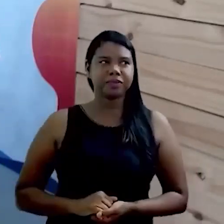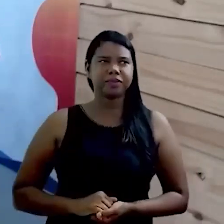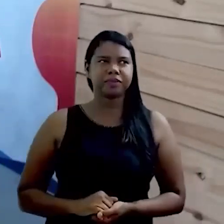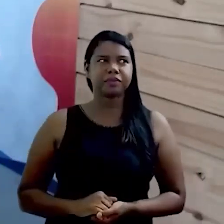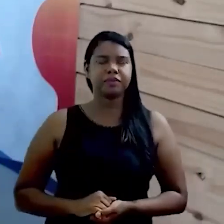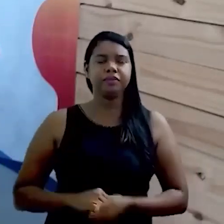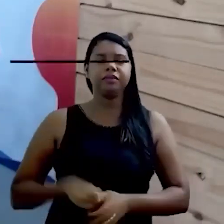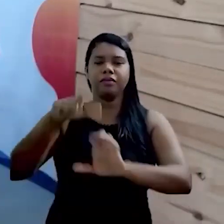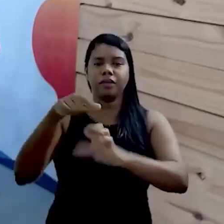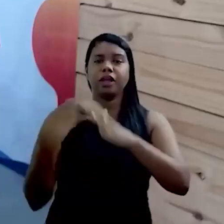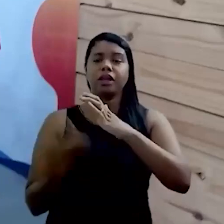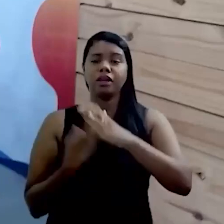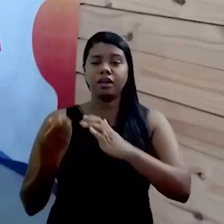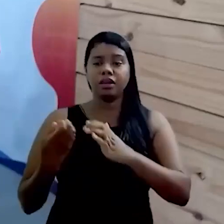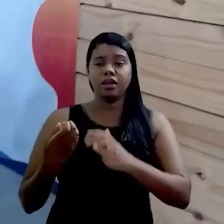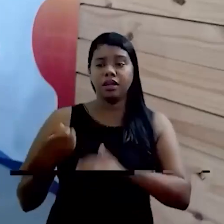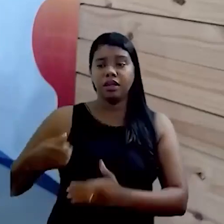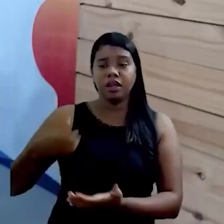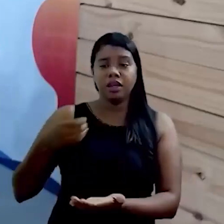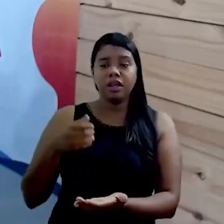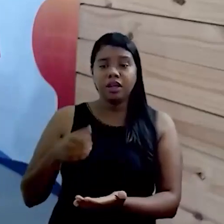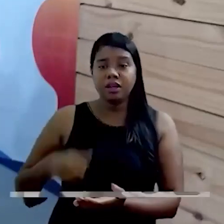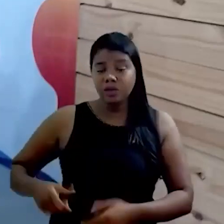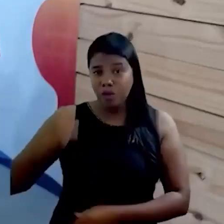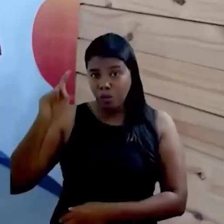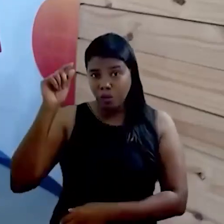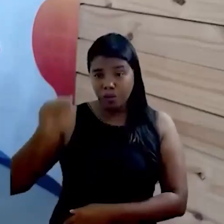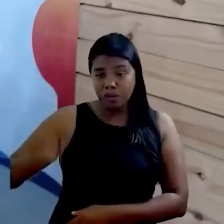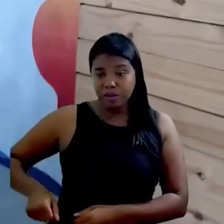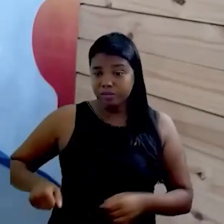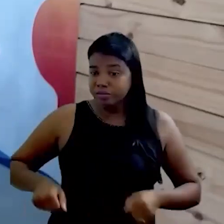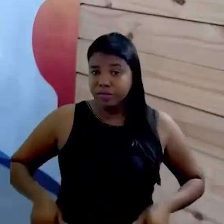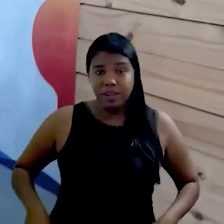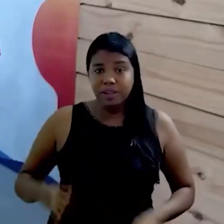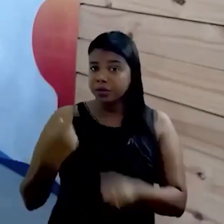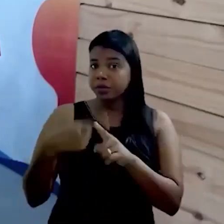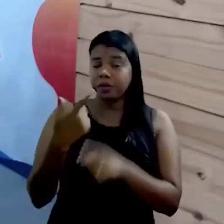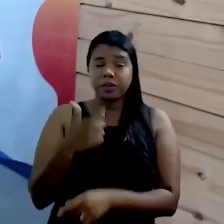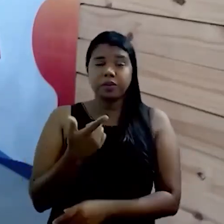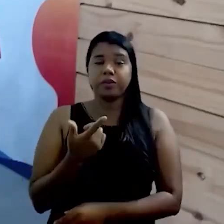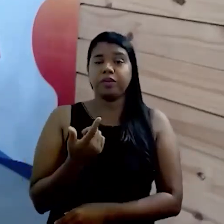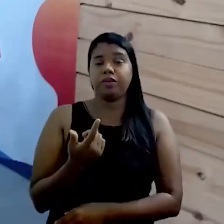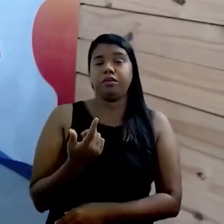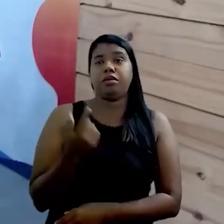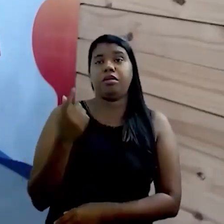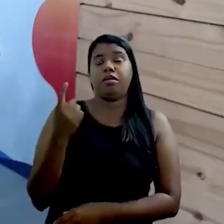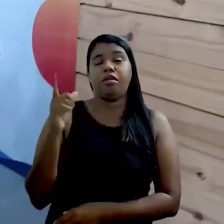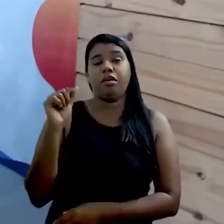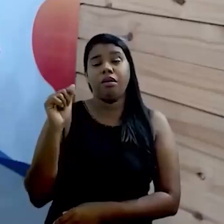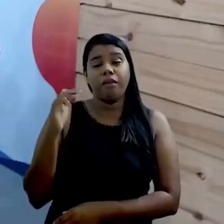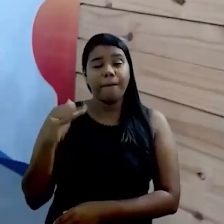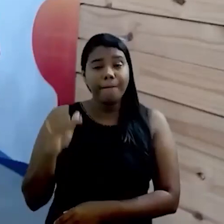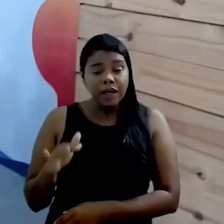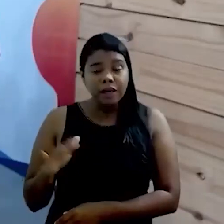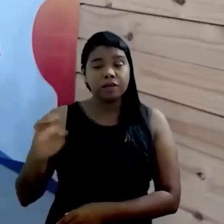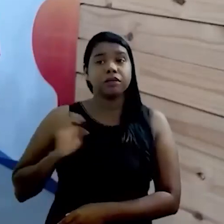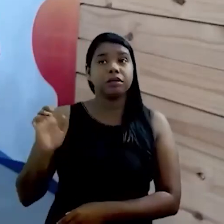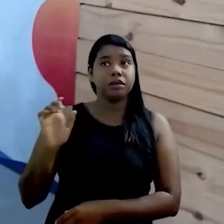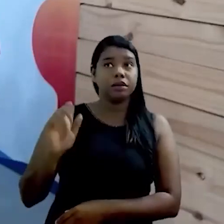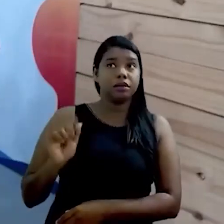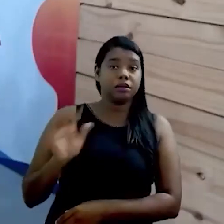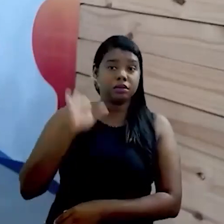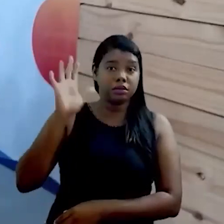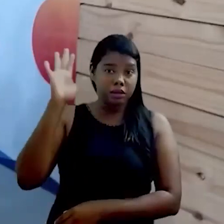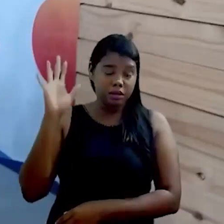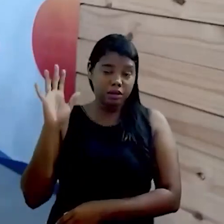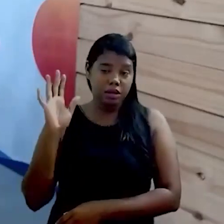a empresa acaba gastando dinheiro à toa. Sim. Porque não é um serviço que é tão barato, né? E que